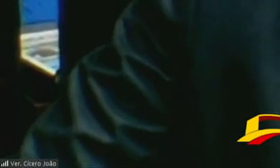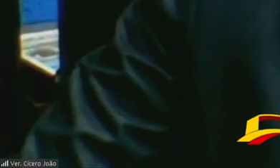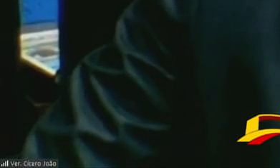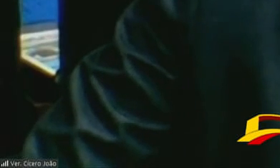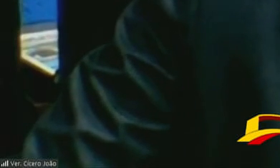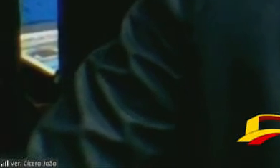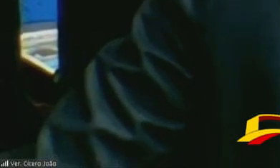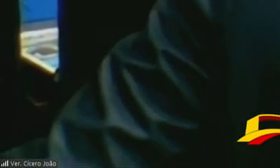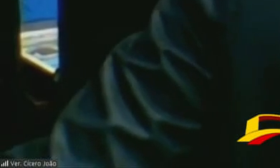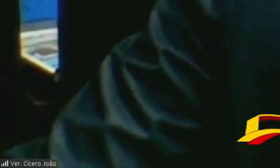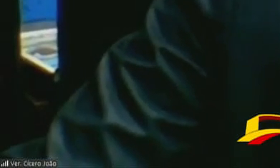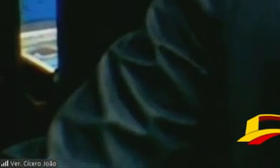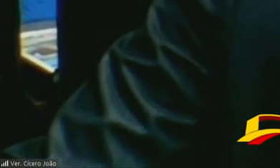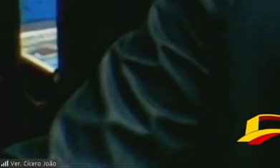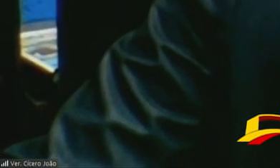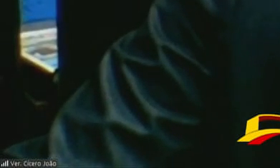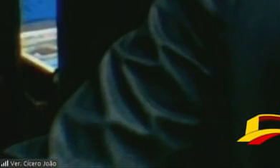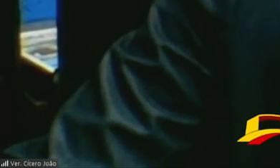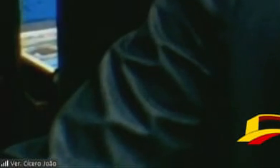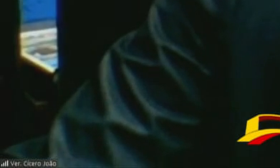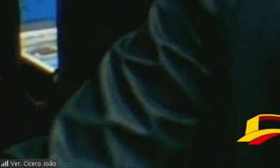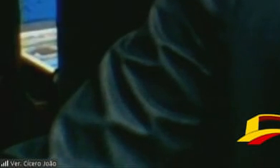nós precisamos ter a fiscalização.